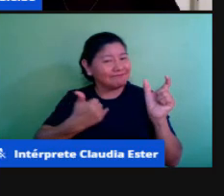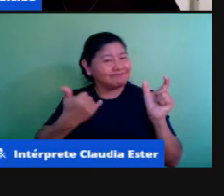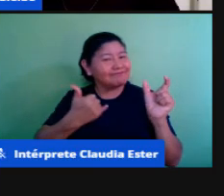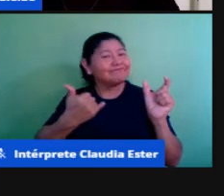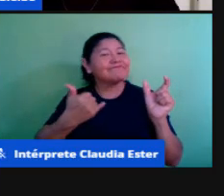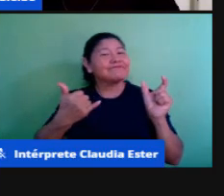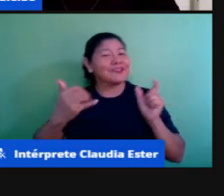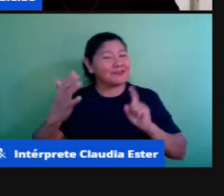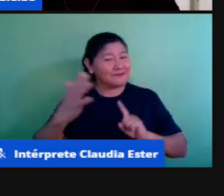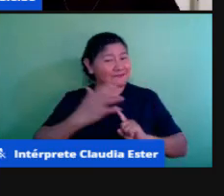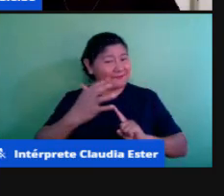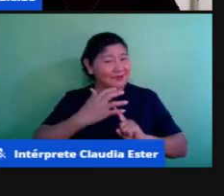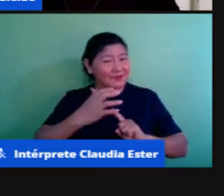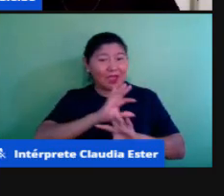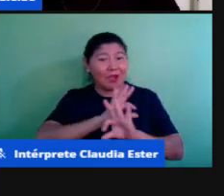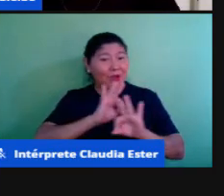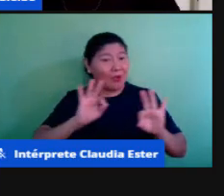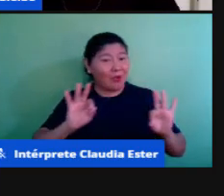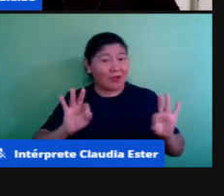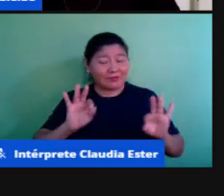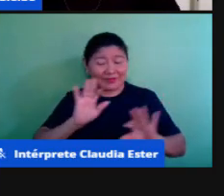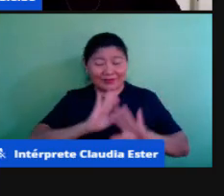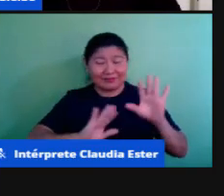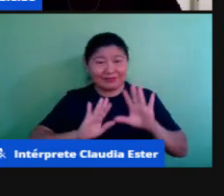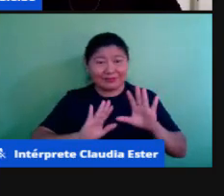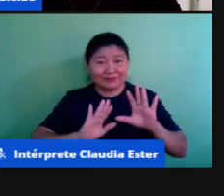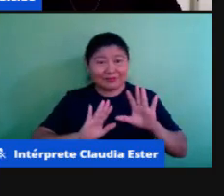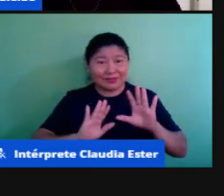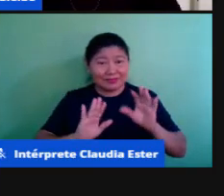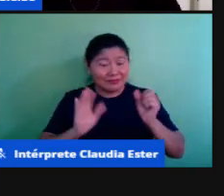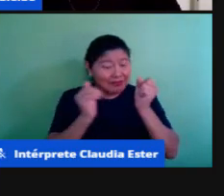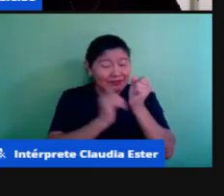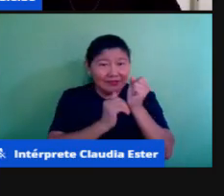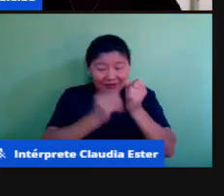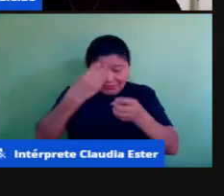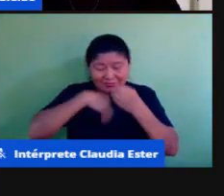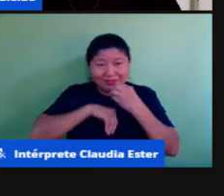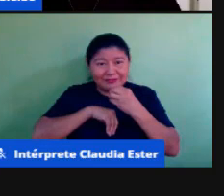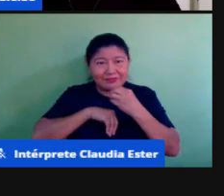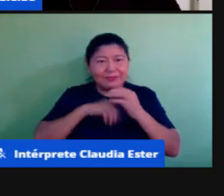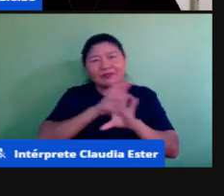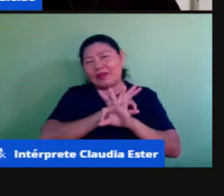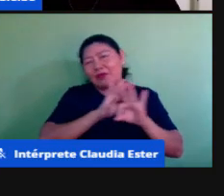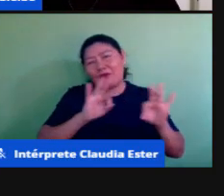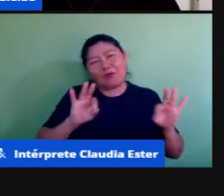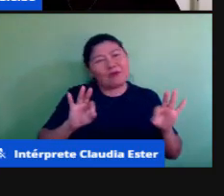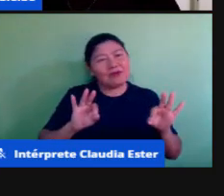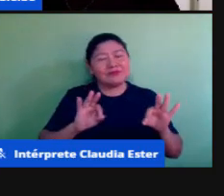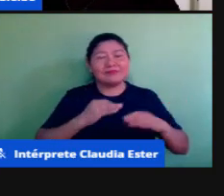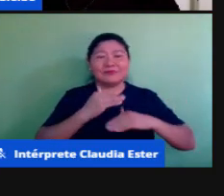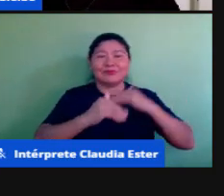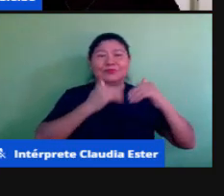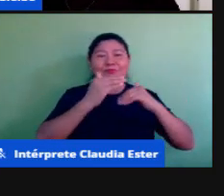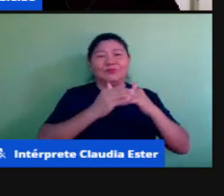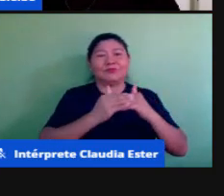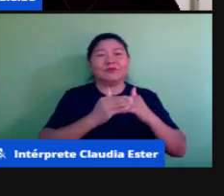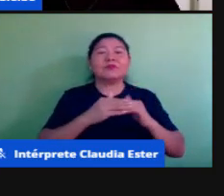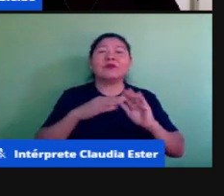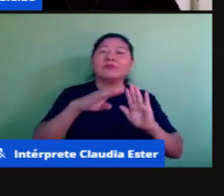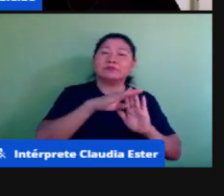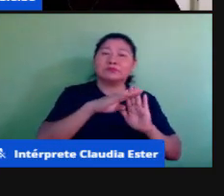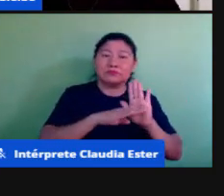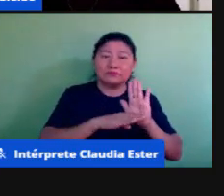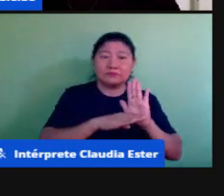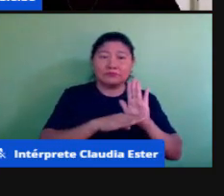acreditar em vocês e buscar o que está escondidinho, né? E aí nós vamos falar sobre as práticas na alfabetização em tempos de